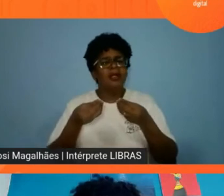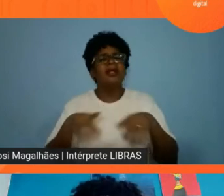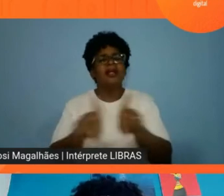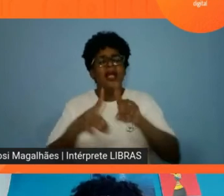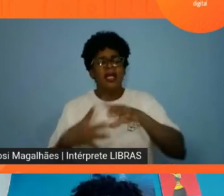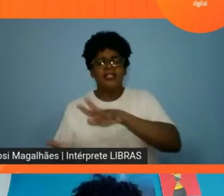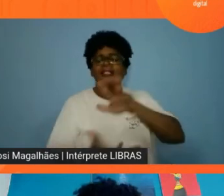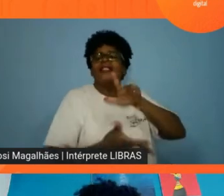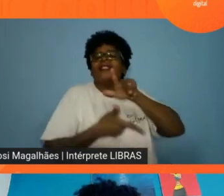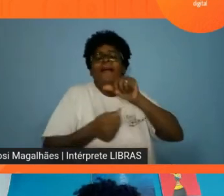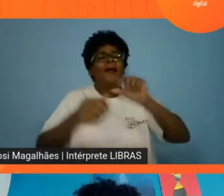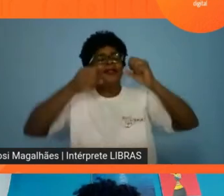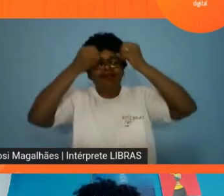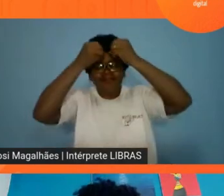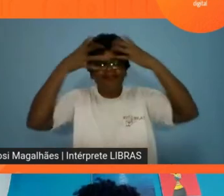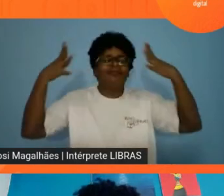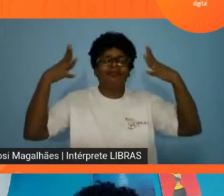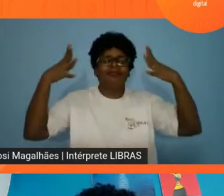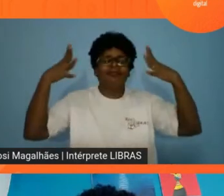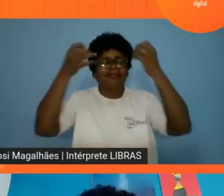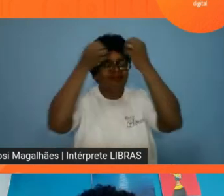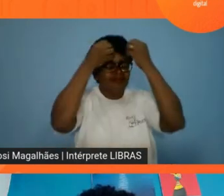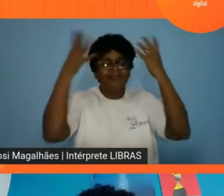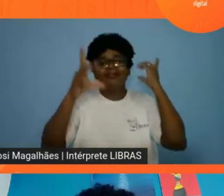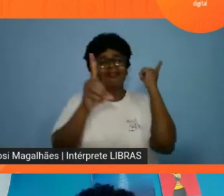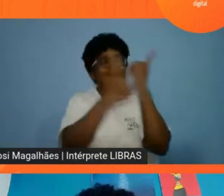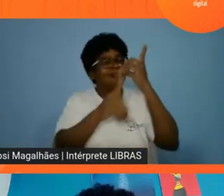de descobertas, de